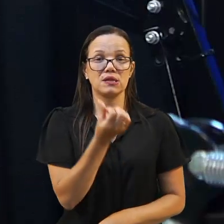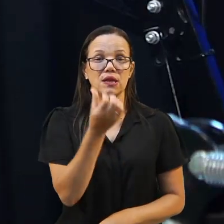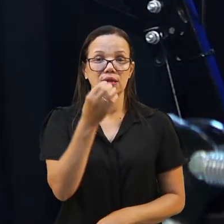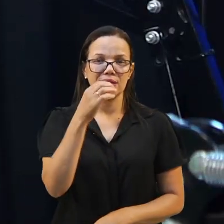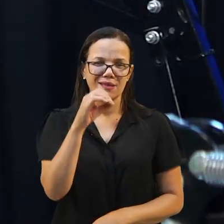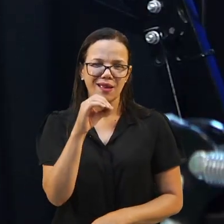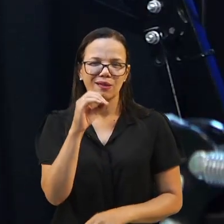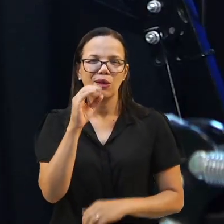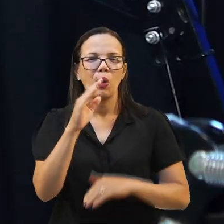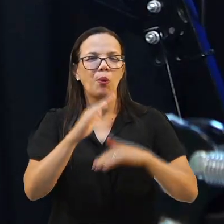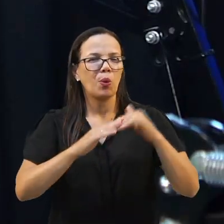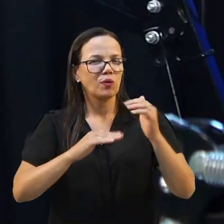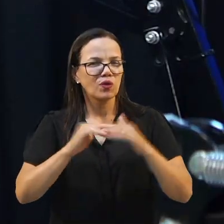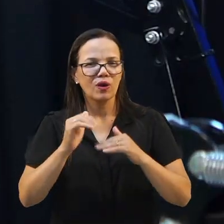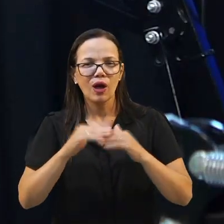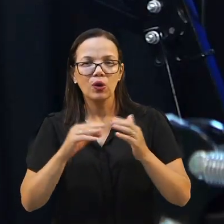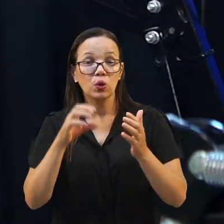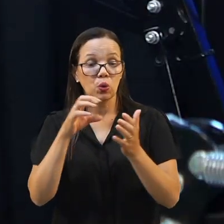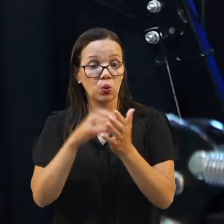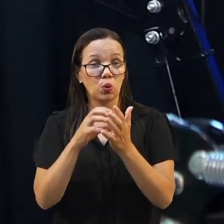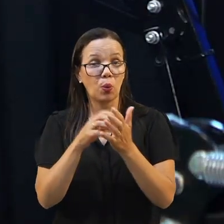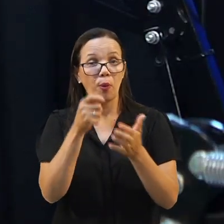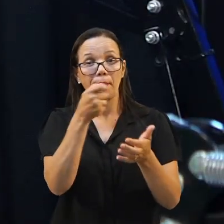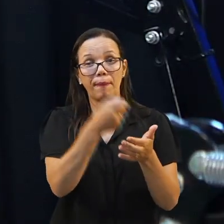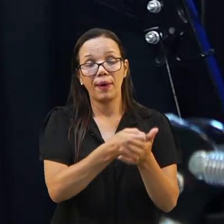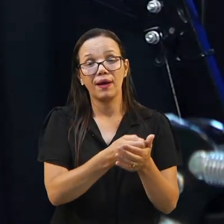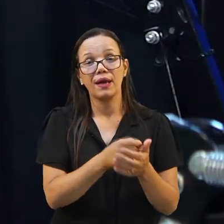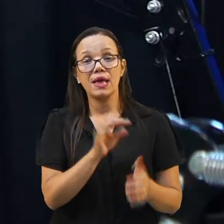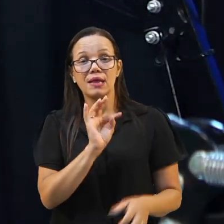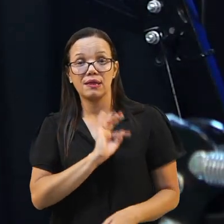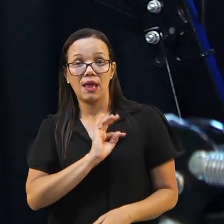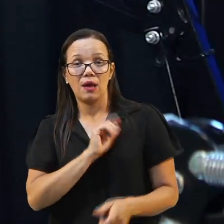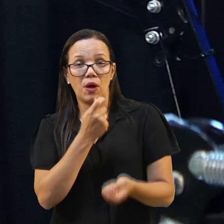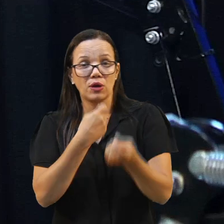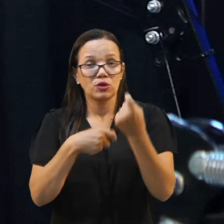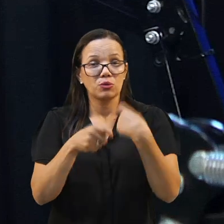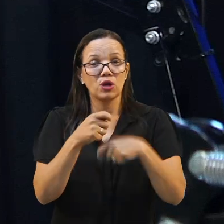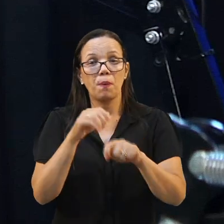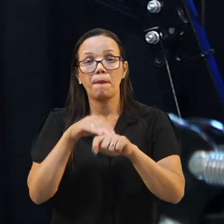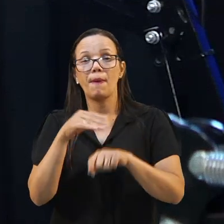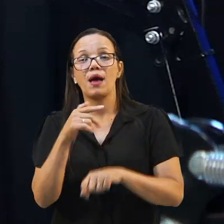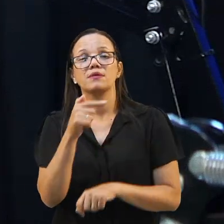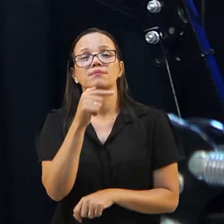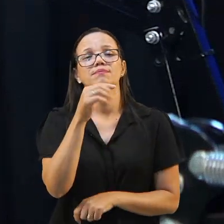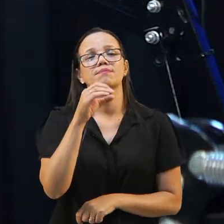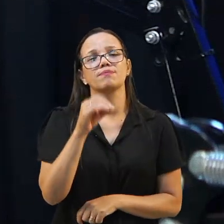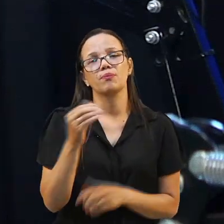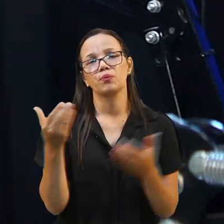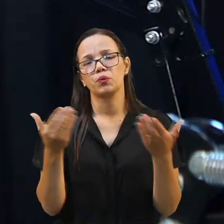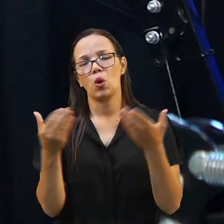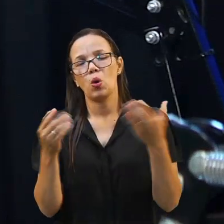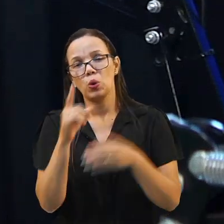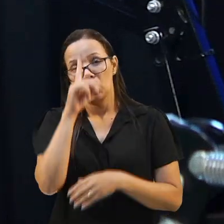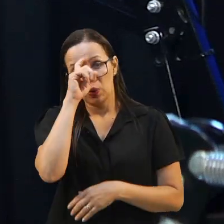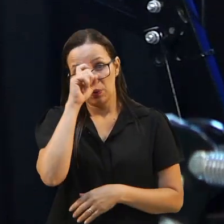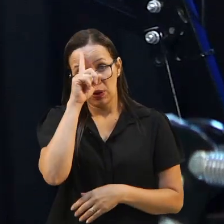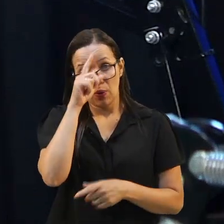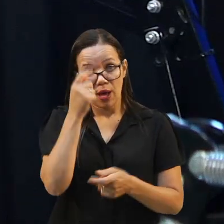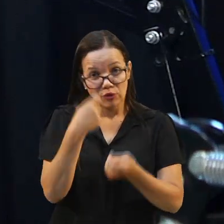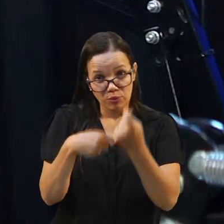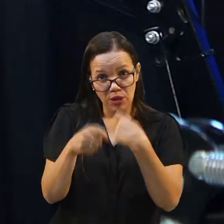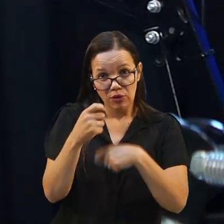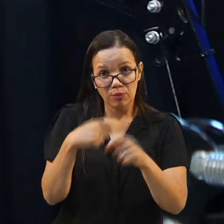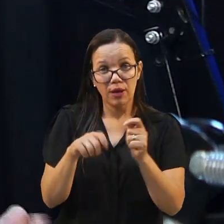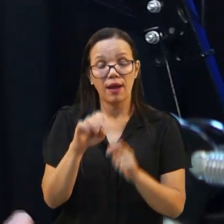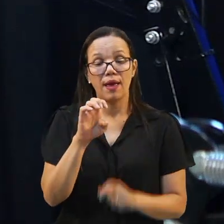profissionais, de técnicos administrativos, mais de 70, e hoje o Hospital de Clínicas, administrado pela